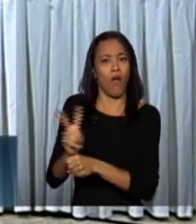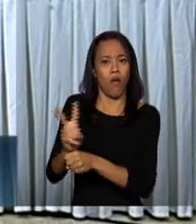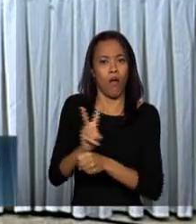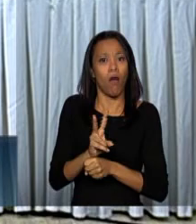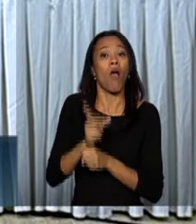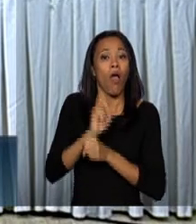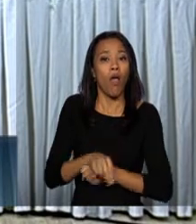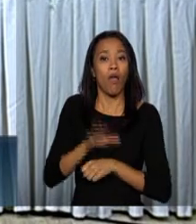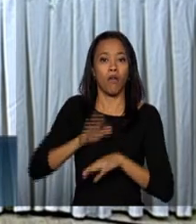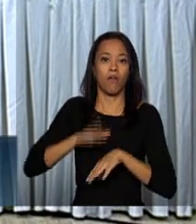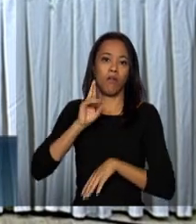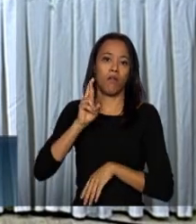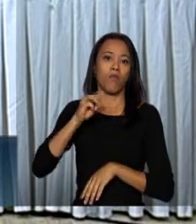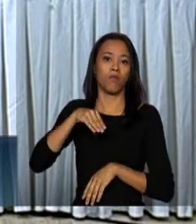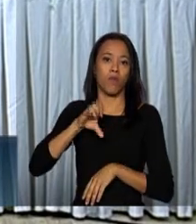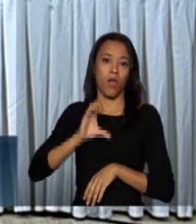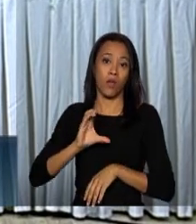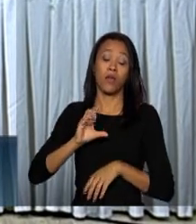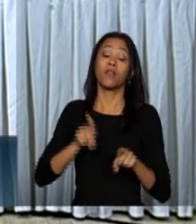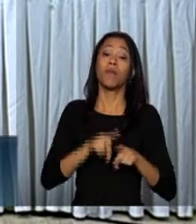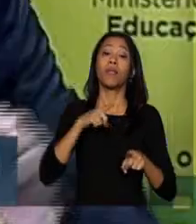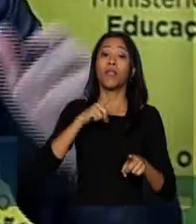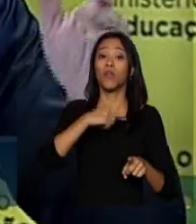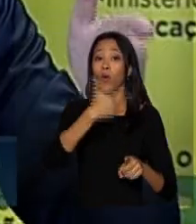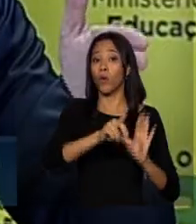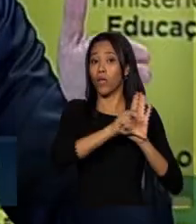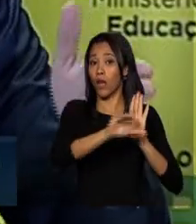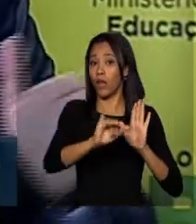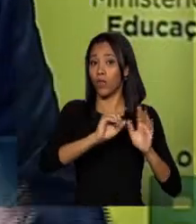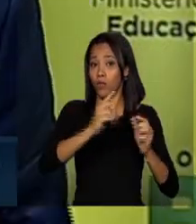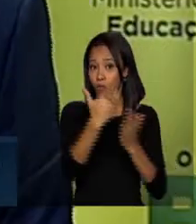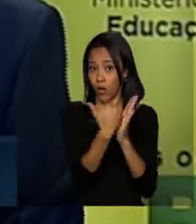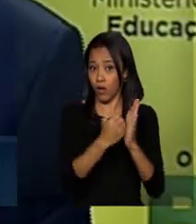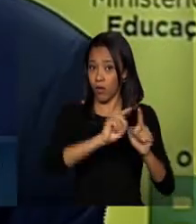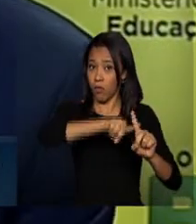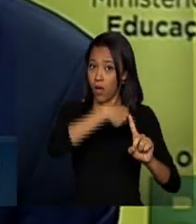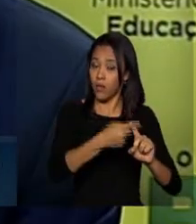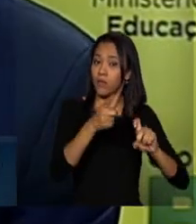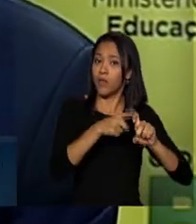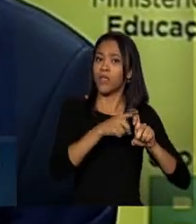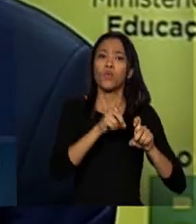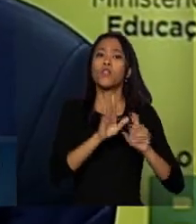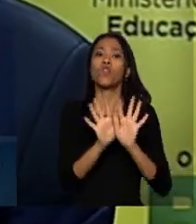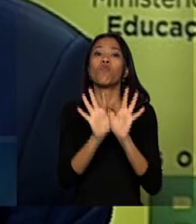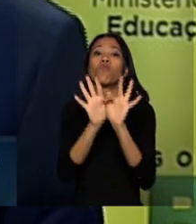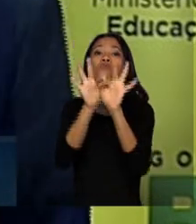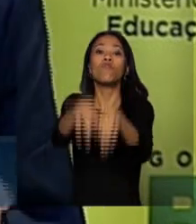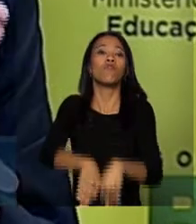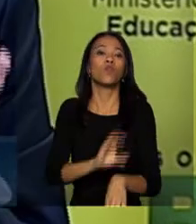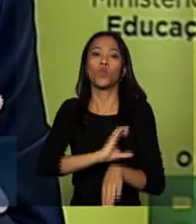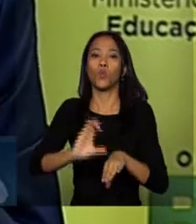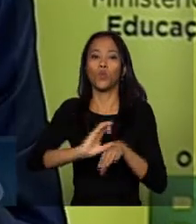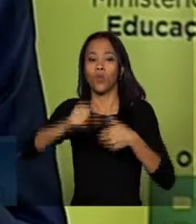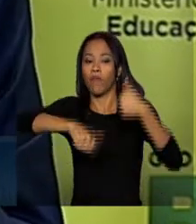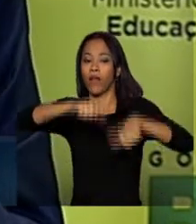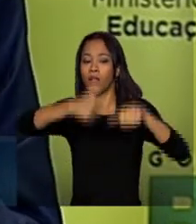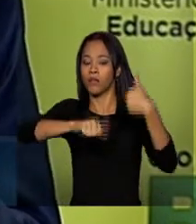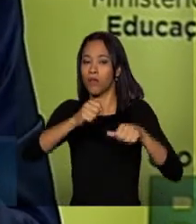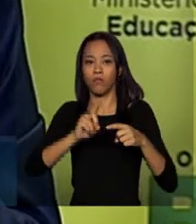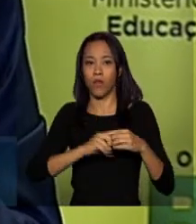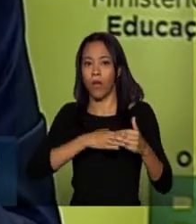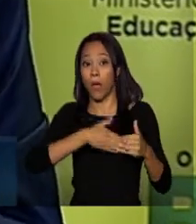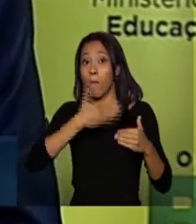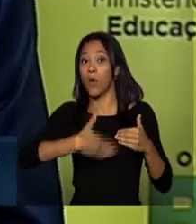muito importante na Lei do Mais Médicos, que é uma mudança importante, é que a avaliação não é feita mais no final do curso. Vai ser uma avaliação